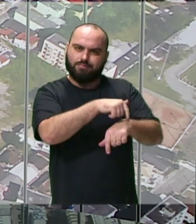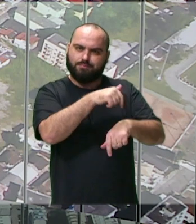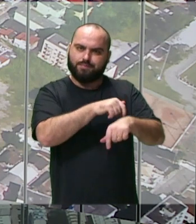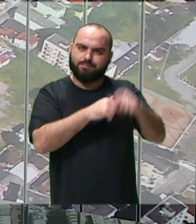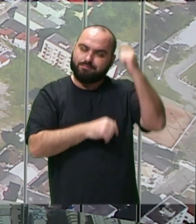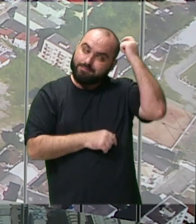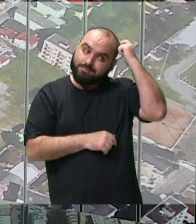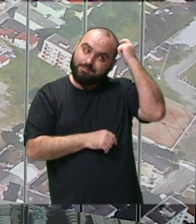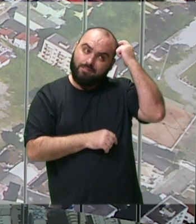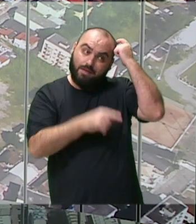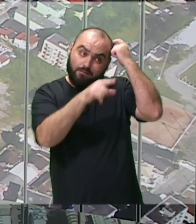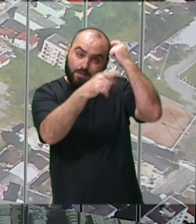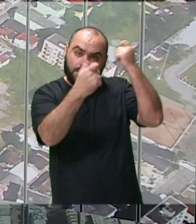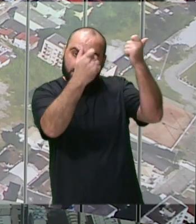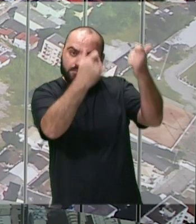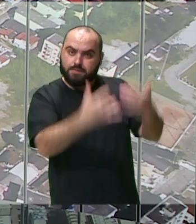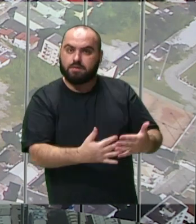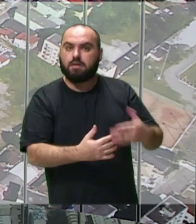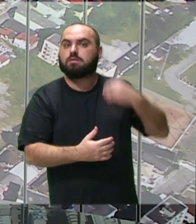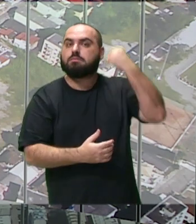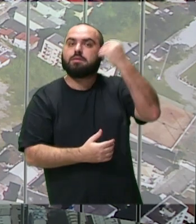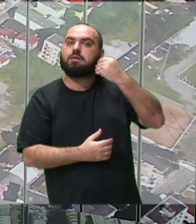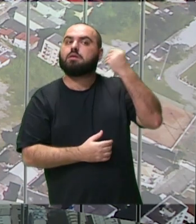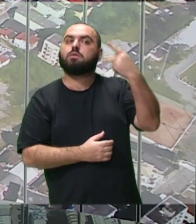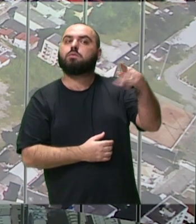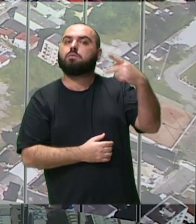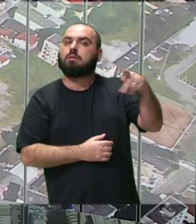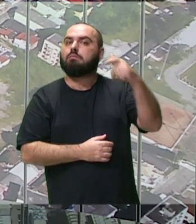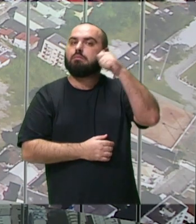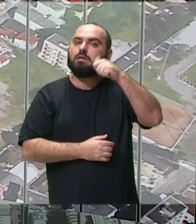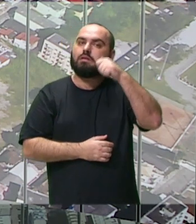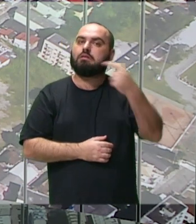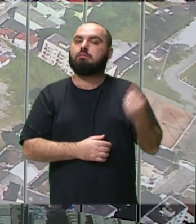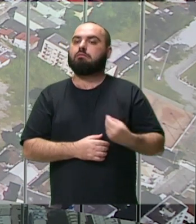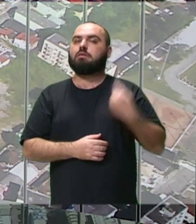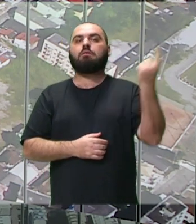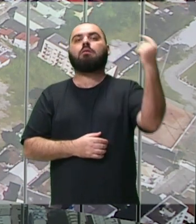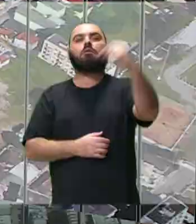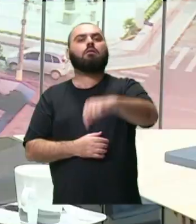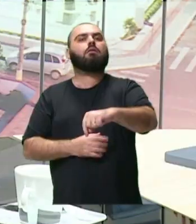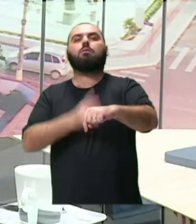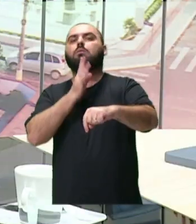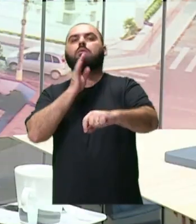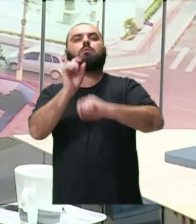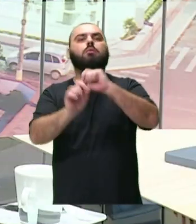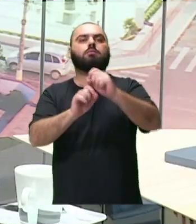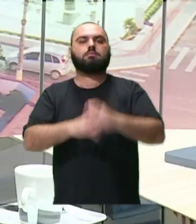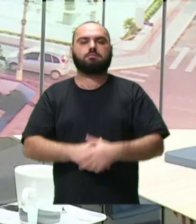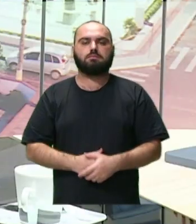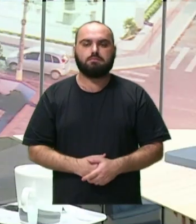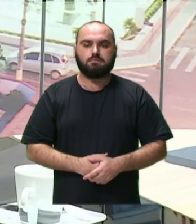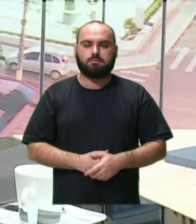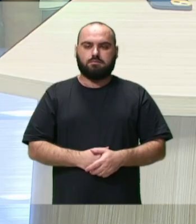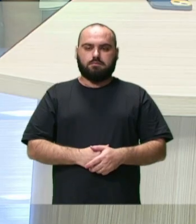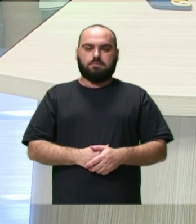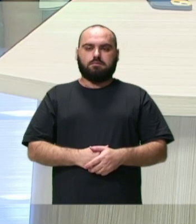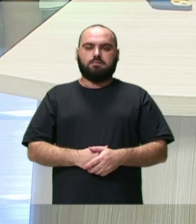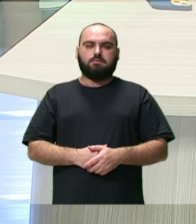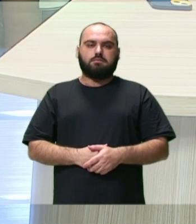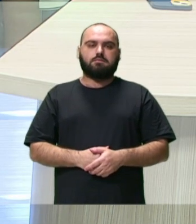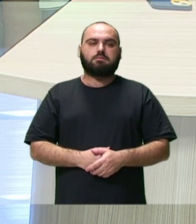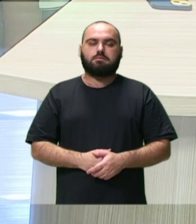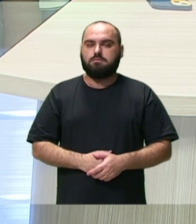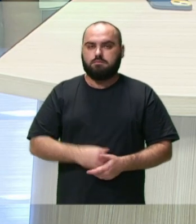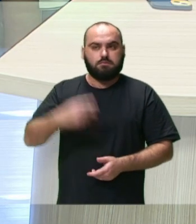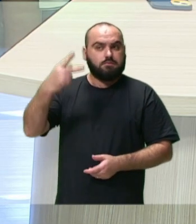para os telespectadores um pouco da sua experiência que essas meninas vão conhecer, né? Com quantos anos, como que foi que a vereadora